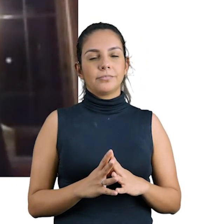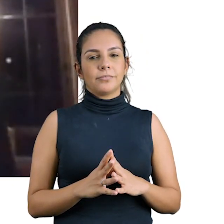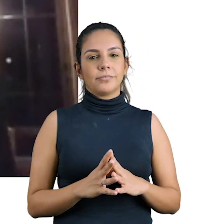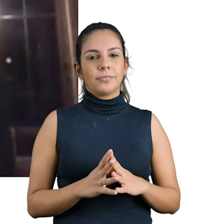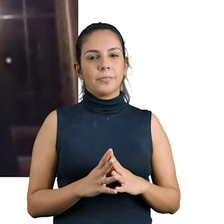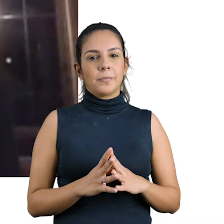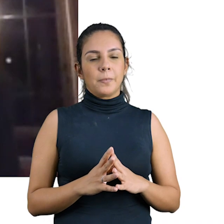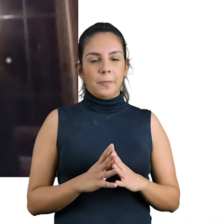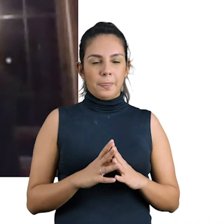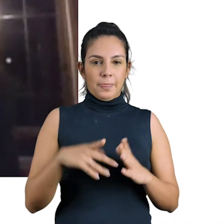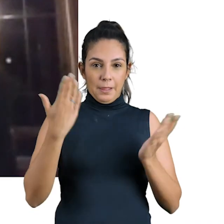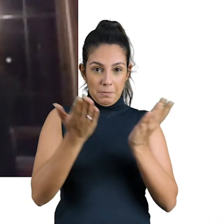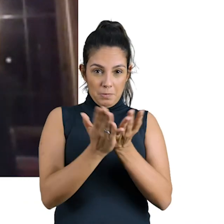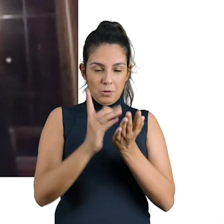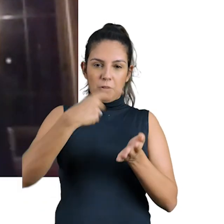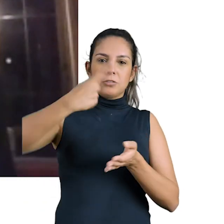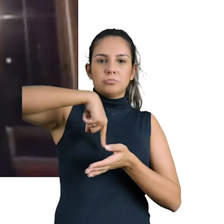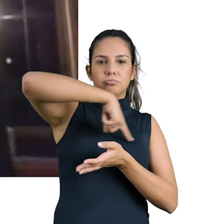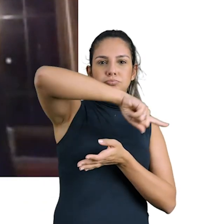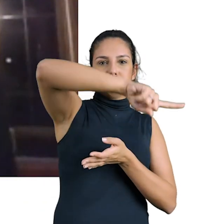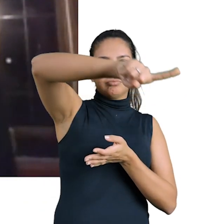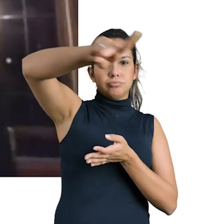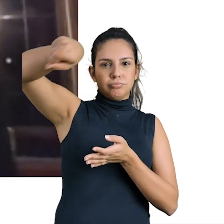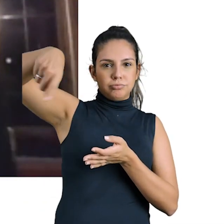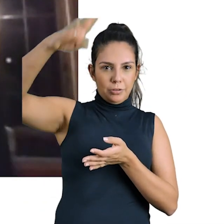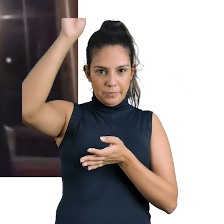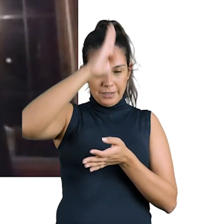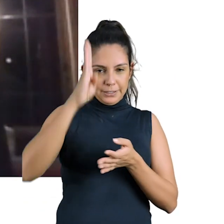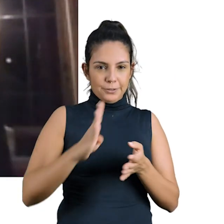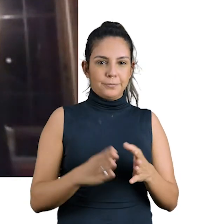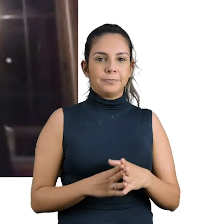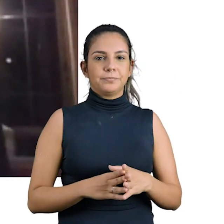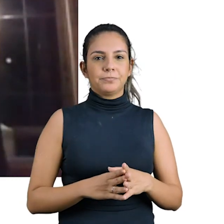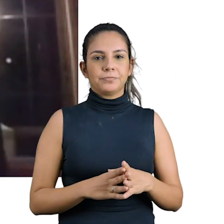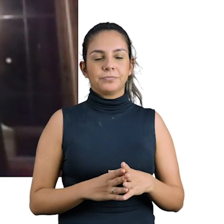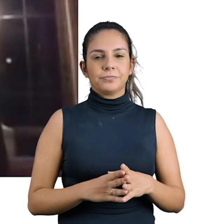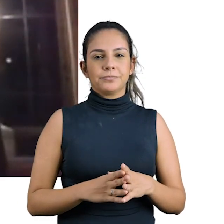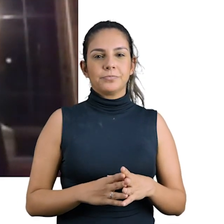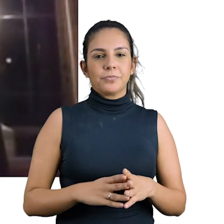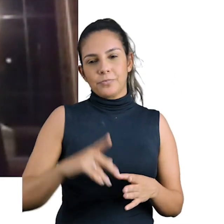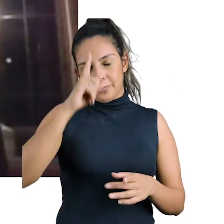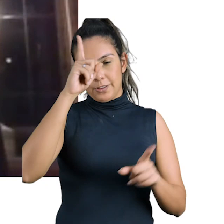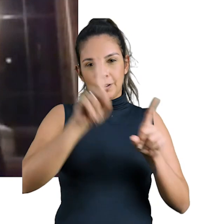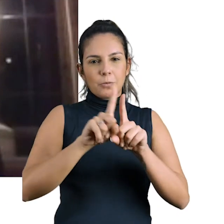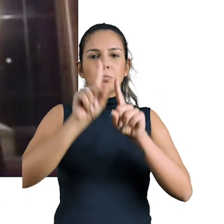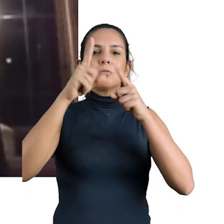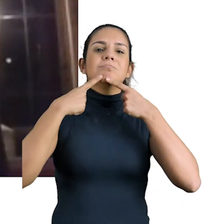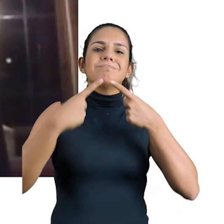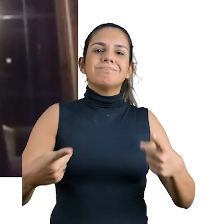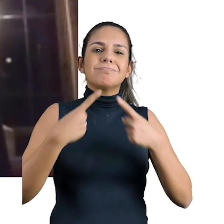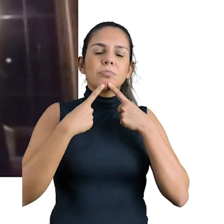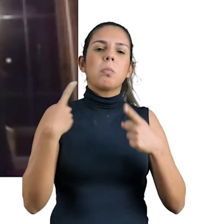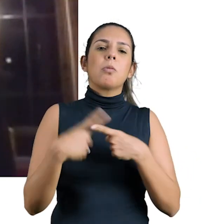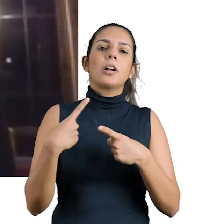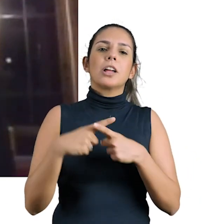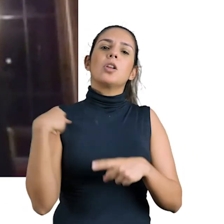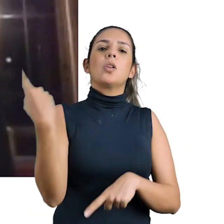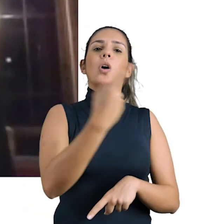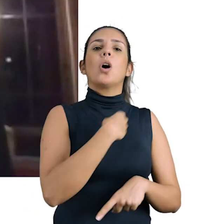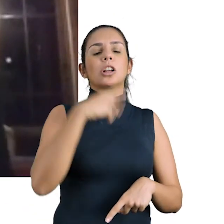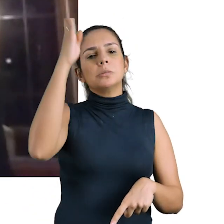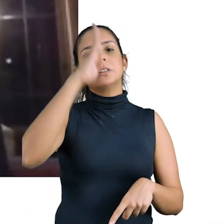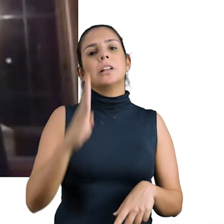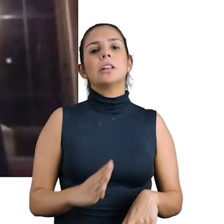na Pinacoteca que depois vai circular pelo Brasil, né? A ideia é um pouco também questionar por que